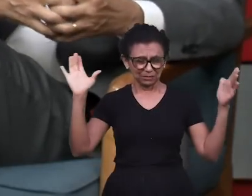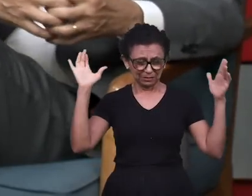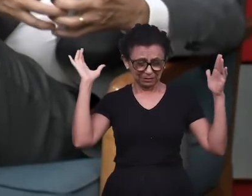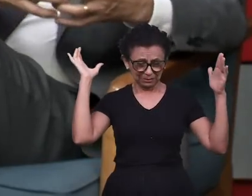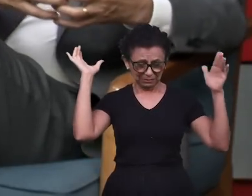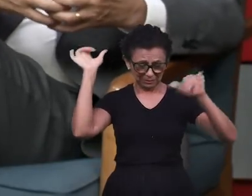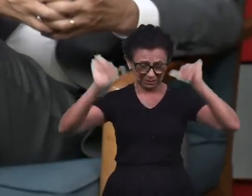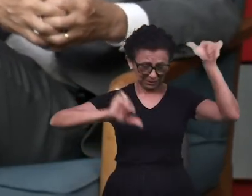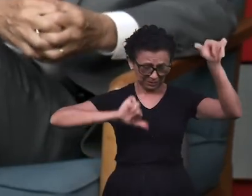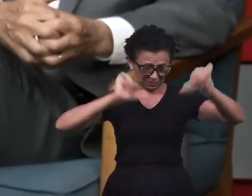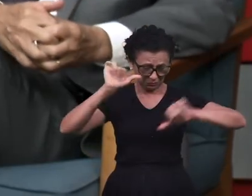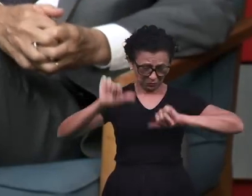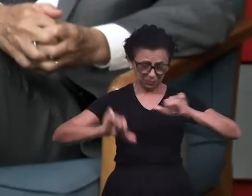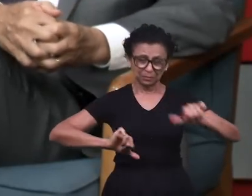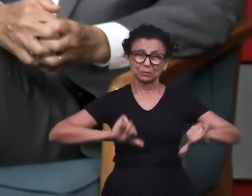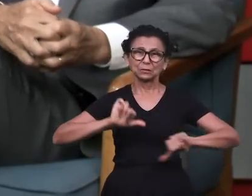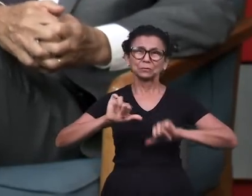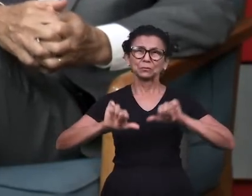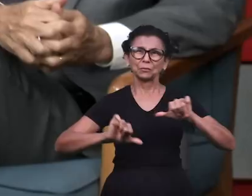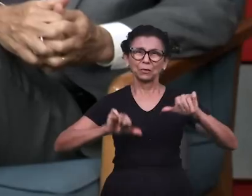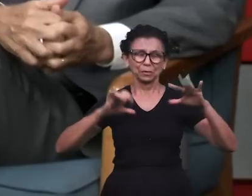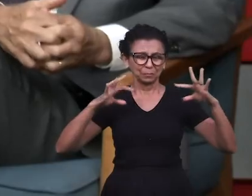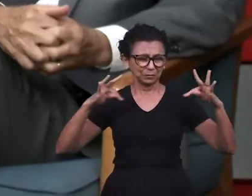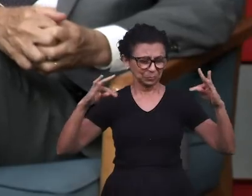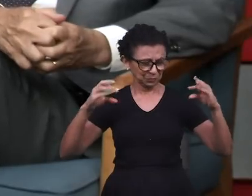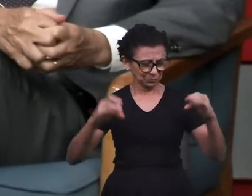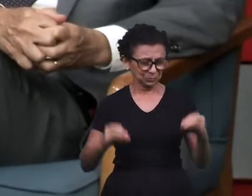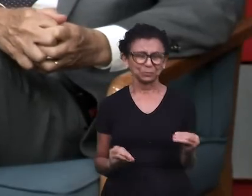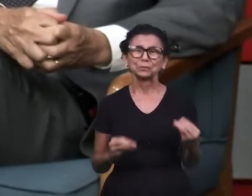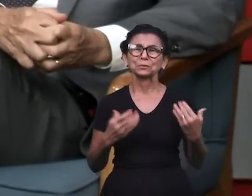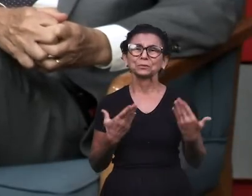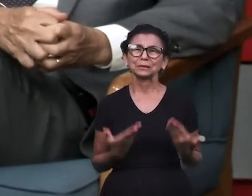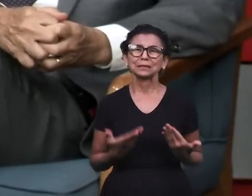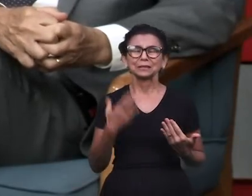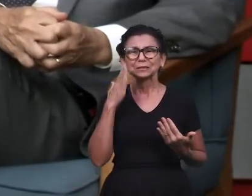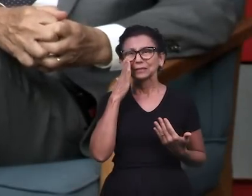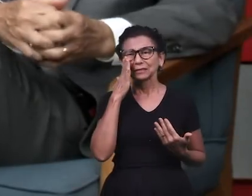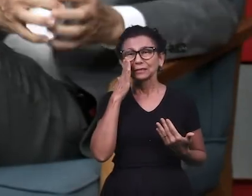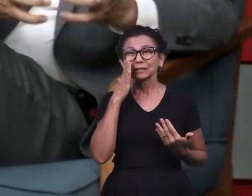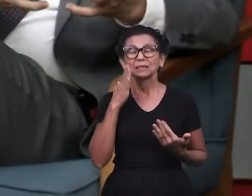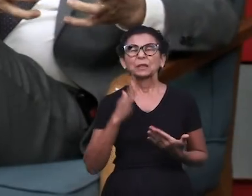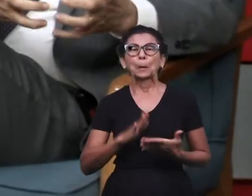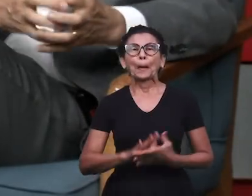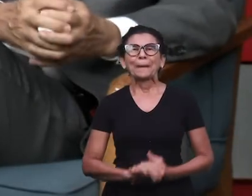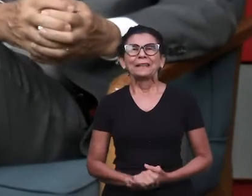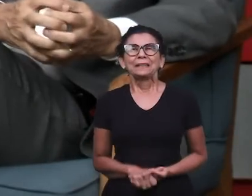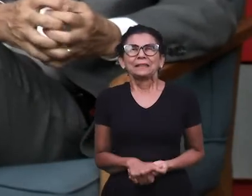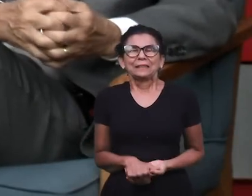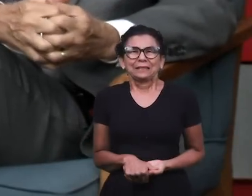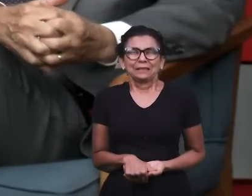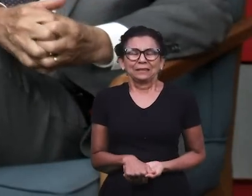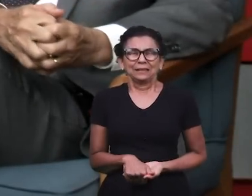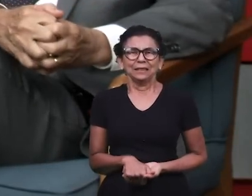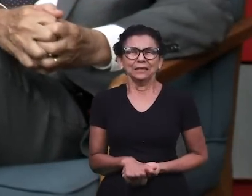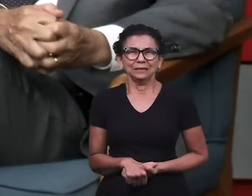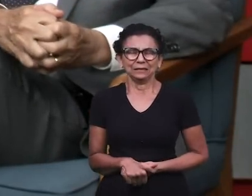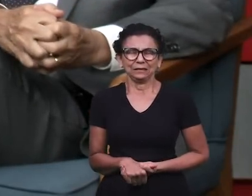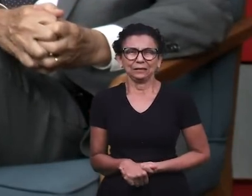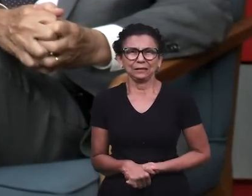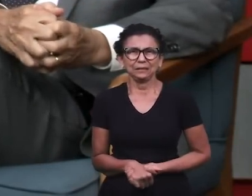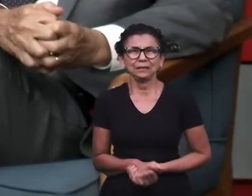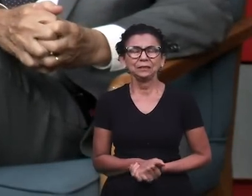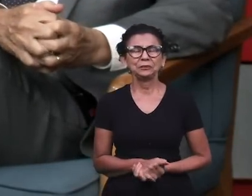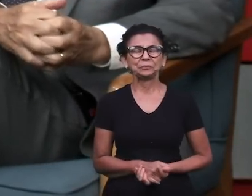se descaracterizando completamente. A forma como ele apresenta.